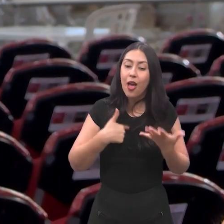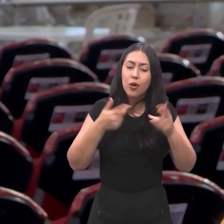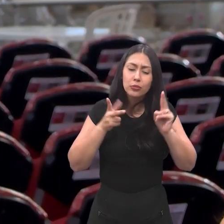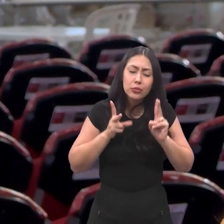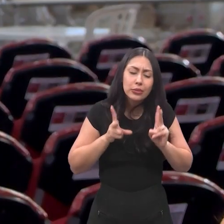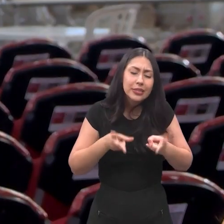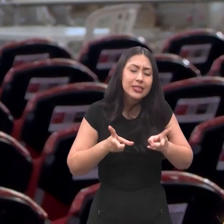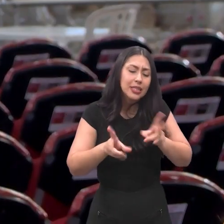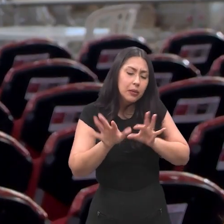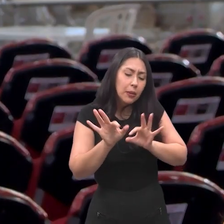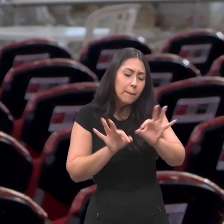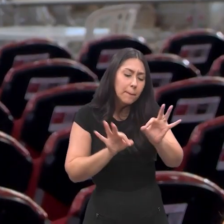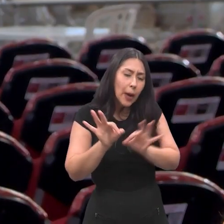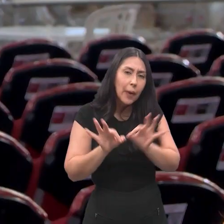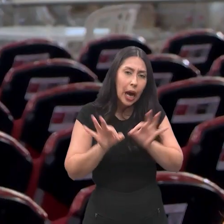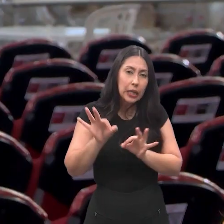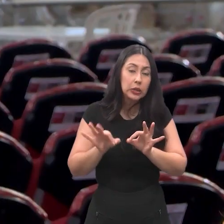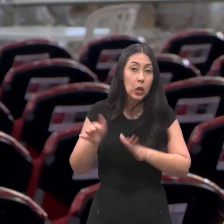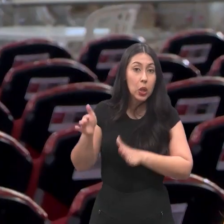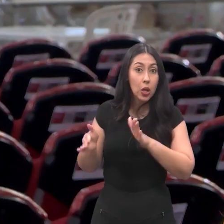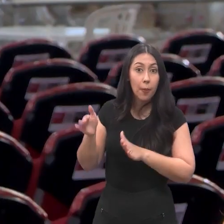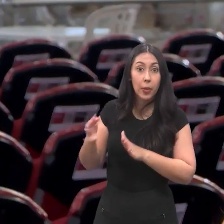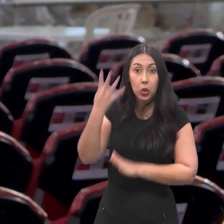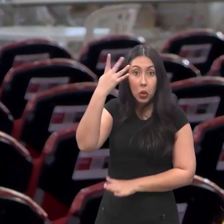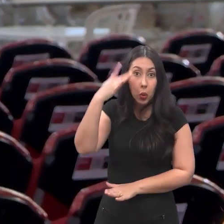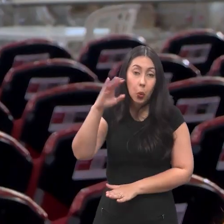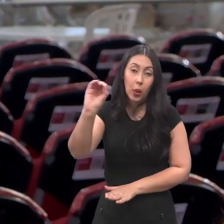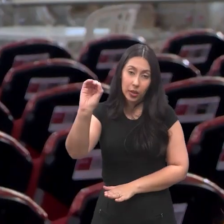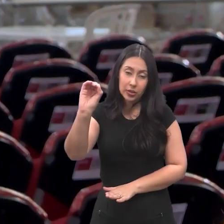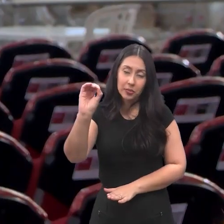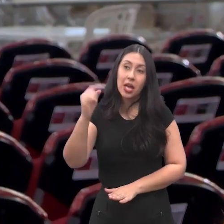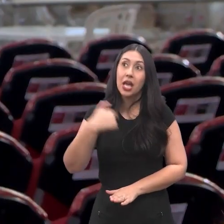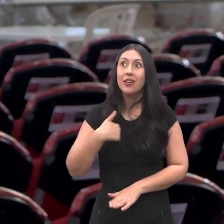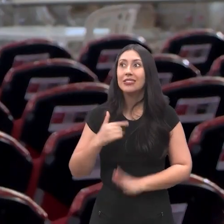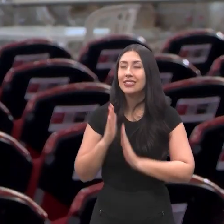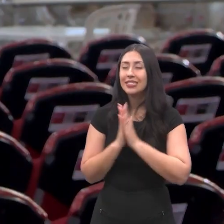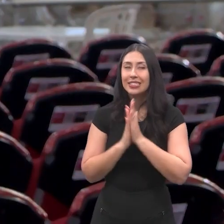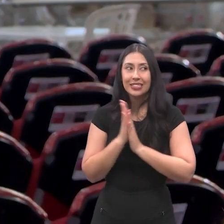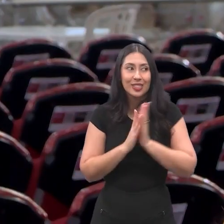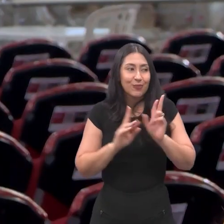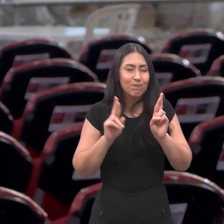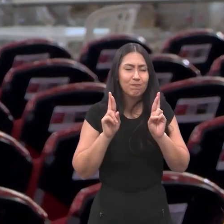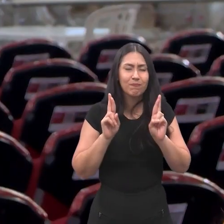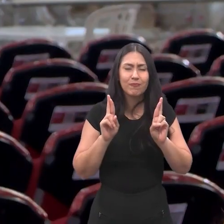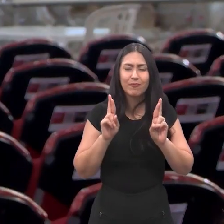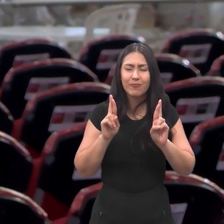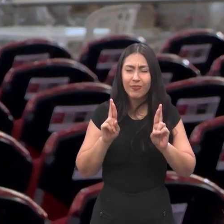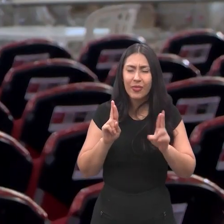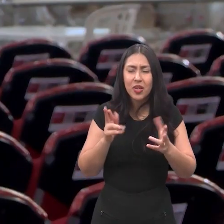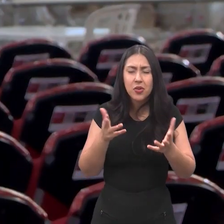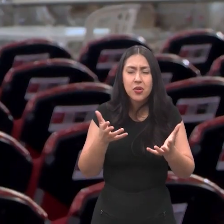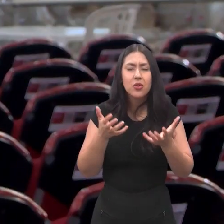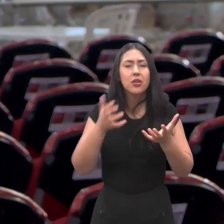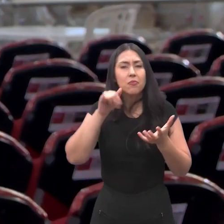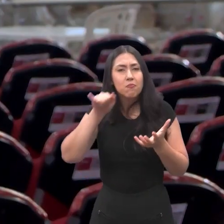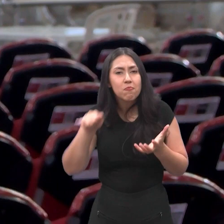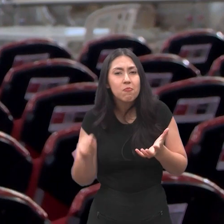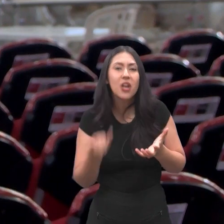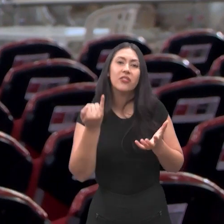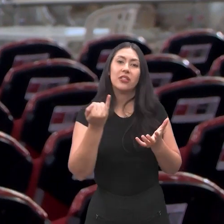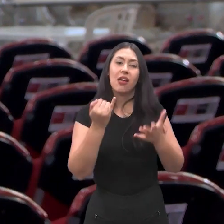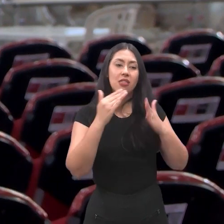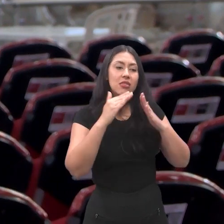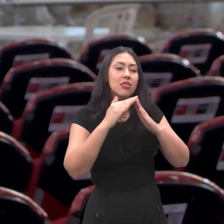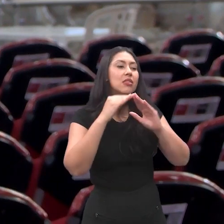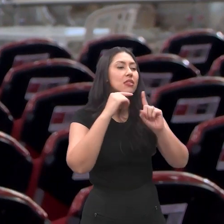me preparando todo o tempo da Quaresma. Fico nessa expectativa, procuro aproveitar o máximo o